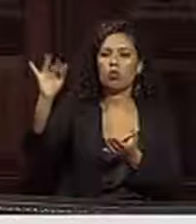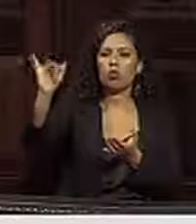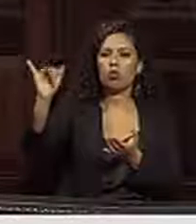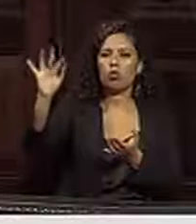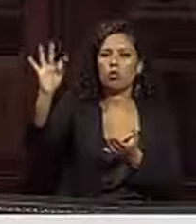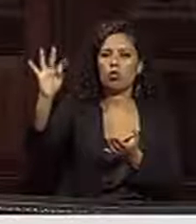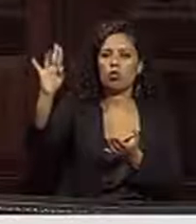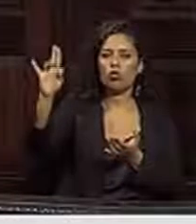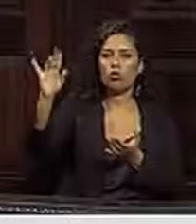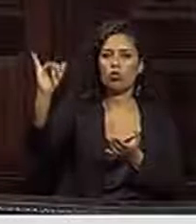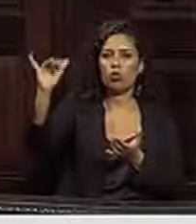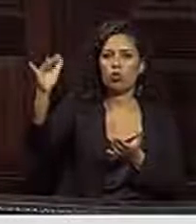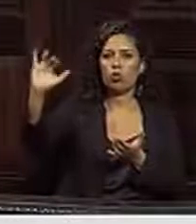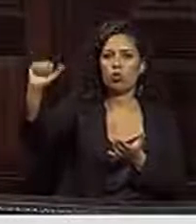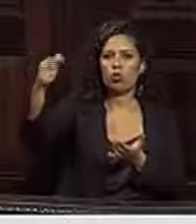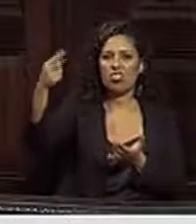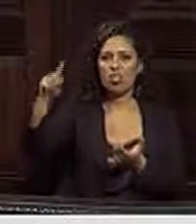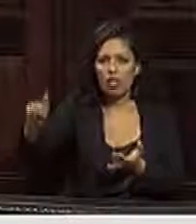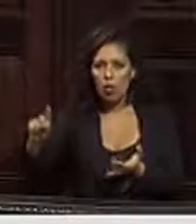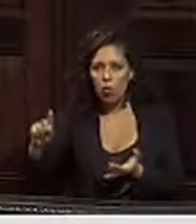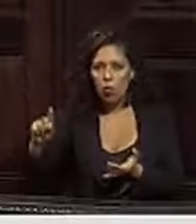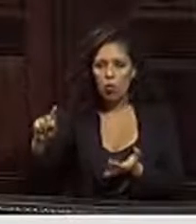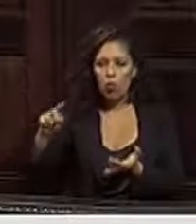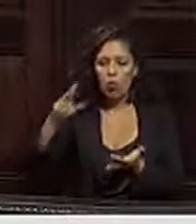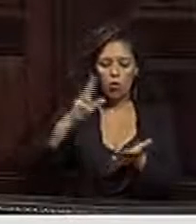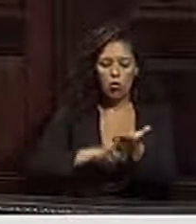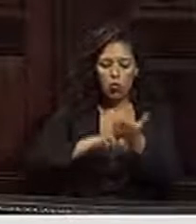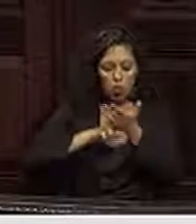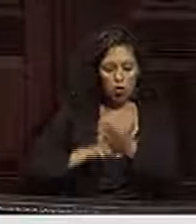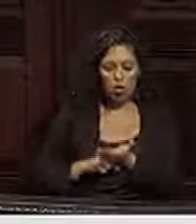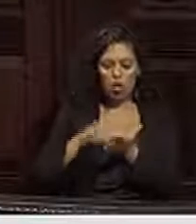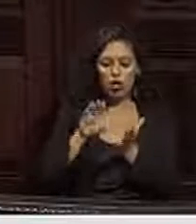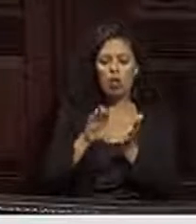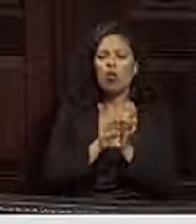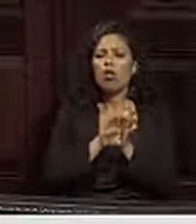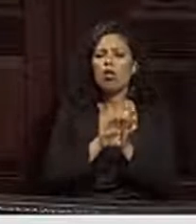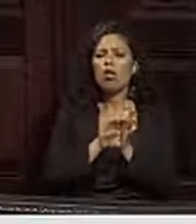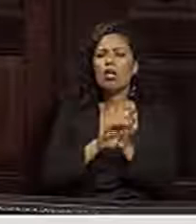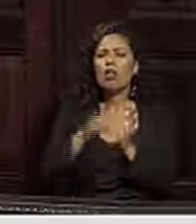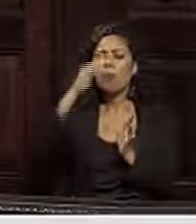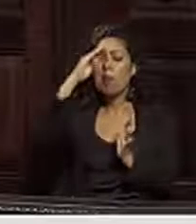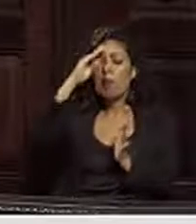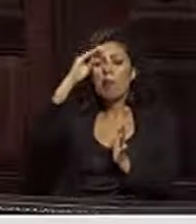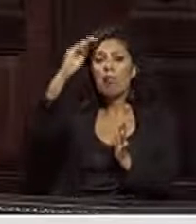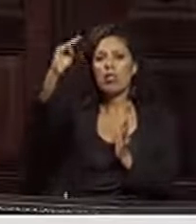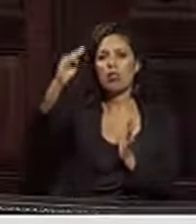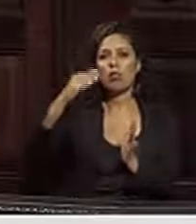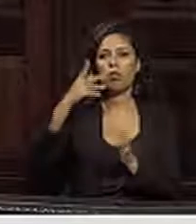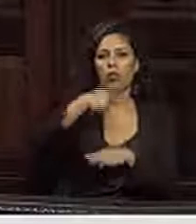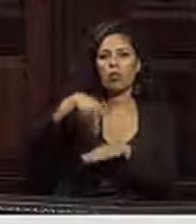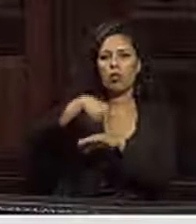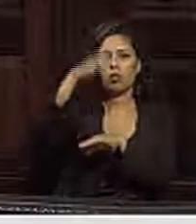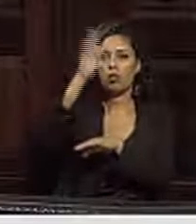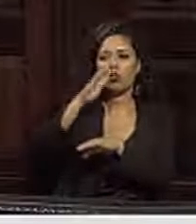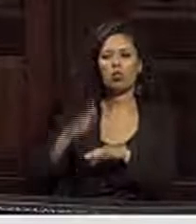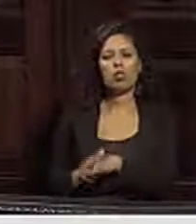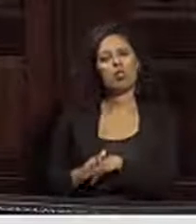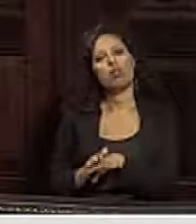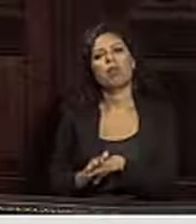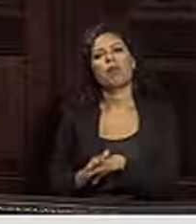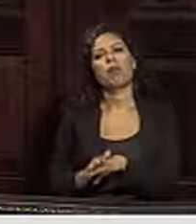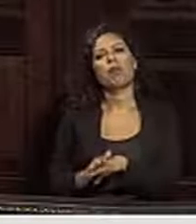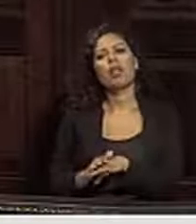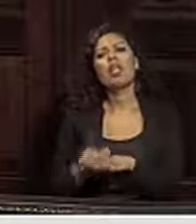está errado, eu quero me pautar no que está na lei. E a lei diz o seguinte, a Constituição do país diz